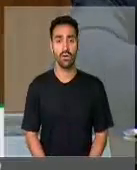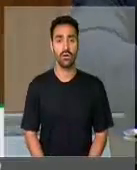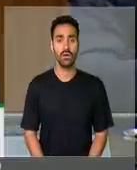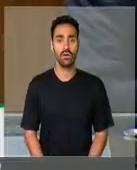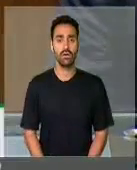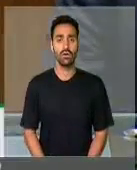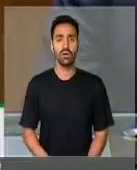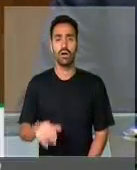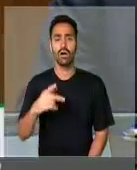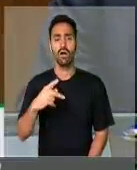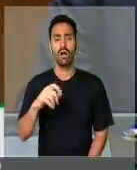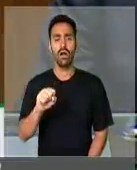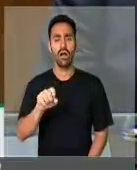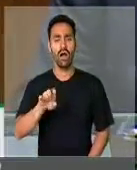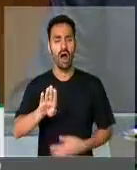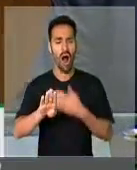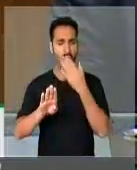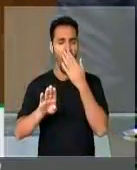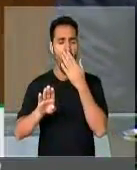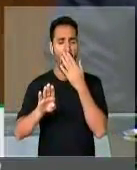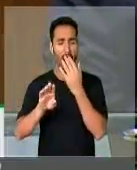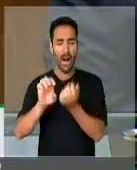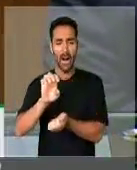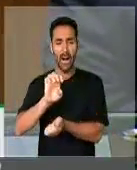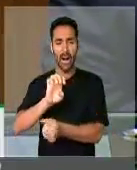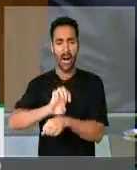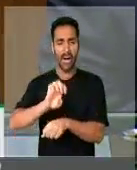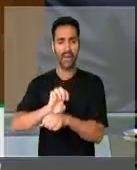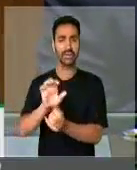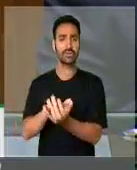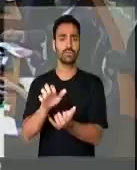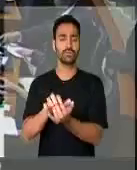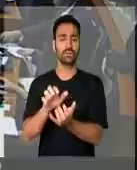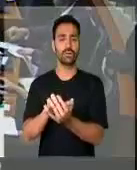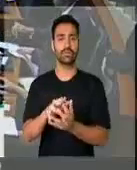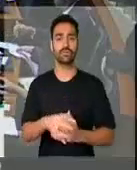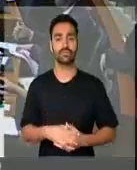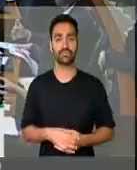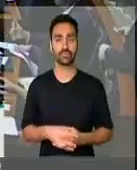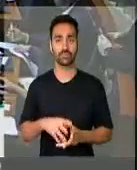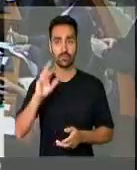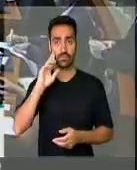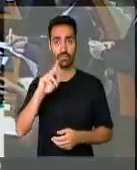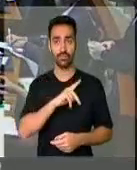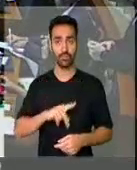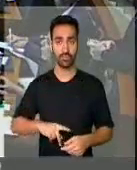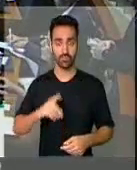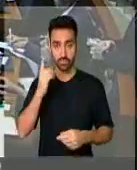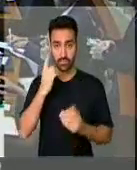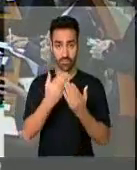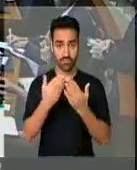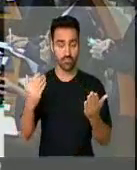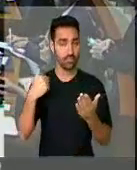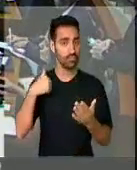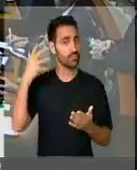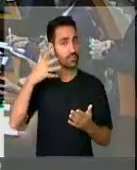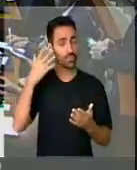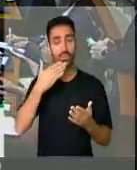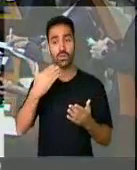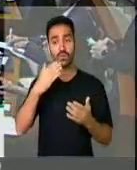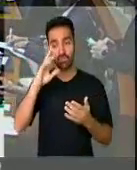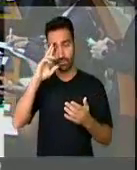Com a palavra pelo PSB de Pernambuco, o deputado Gonzaga Patriota. Senhor presidente, senhoras e senhores deputados, pronunciamento que eu